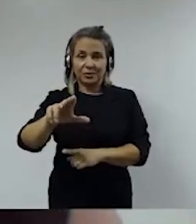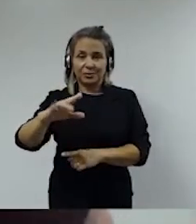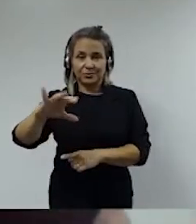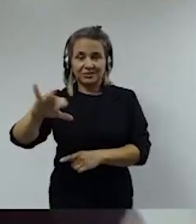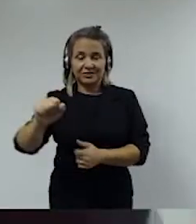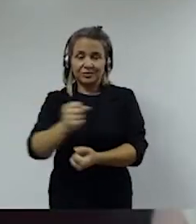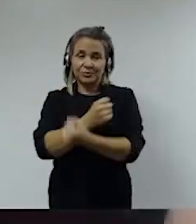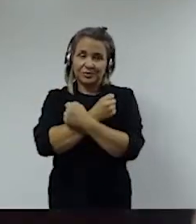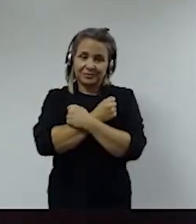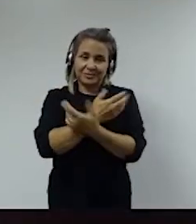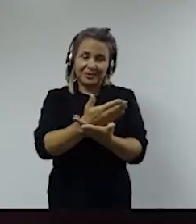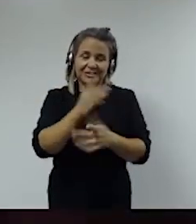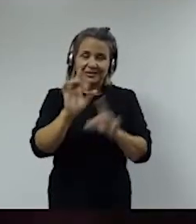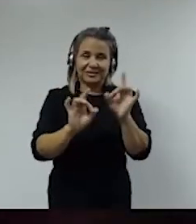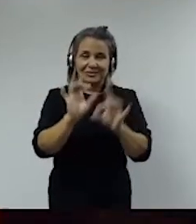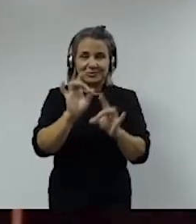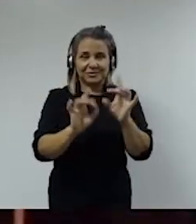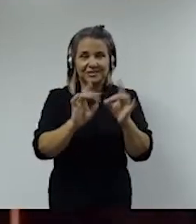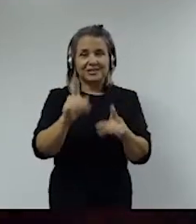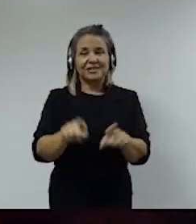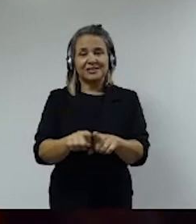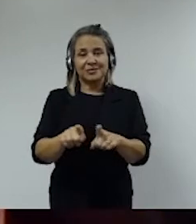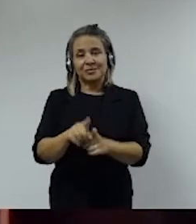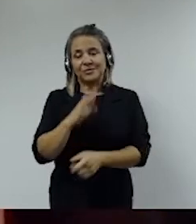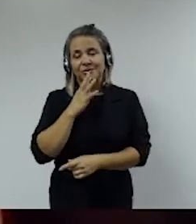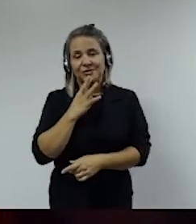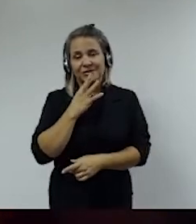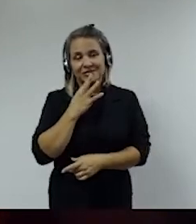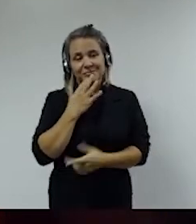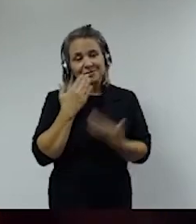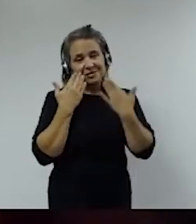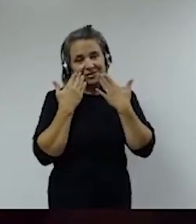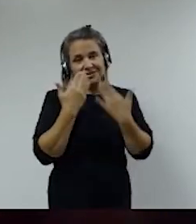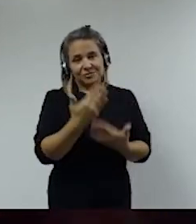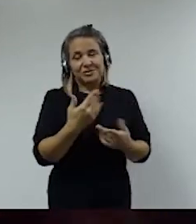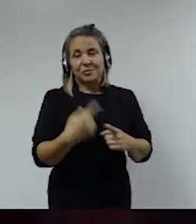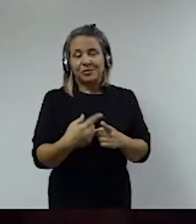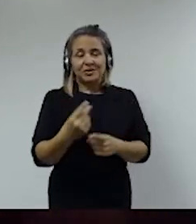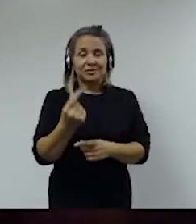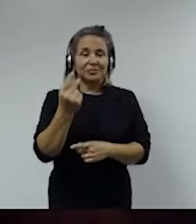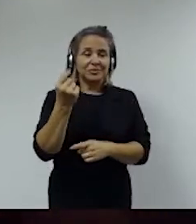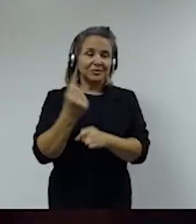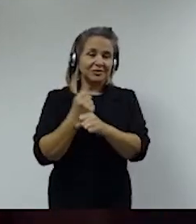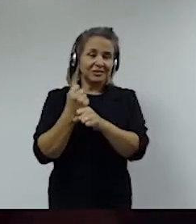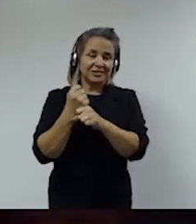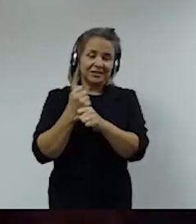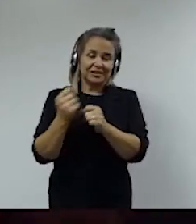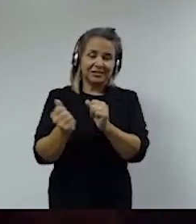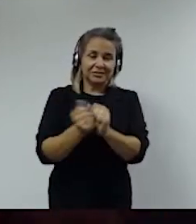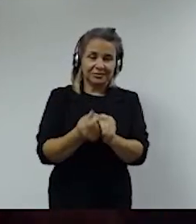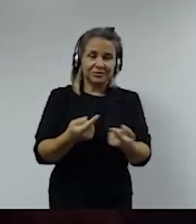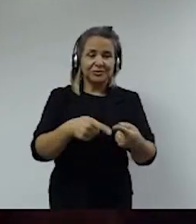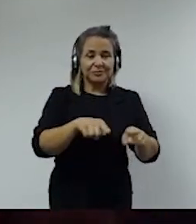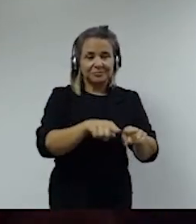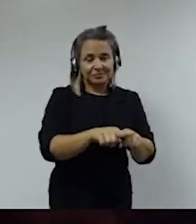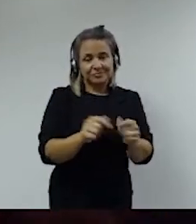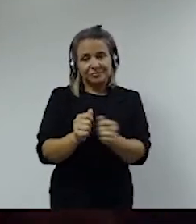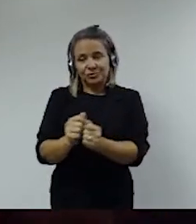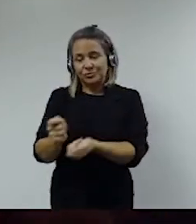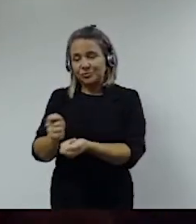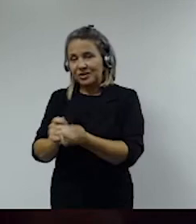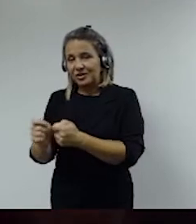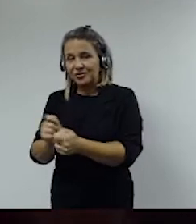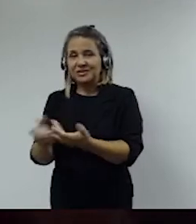mandar um abraço especial e aí um reconhecimento, admiração, porque são muitos anos de parceria do doutor Luciano com a nossa organização,